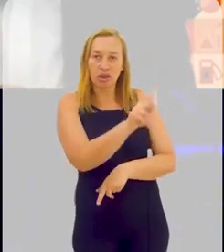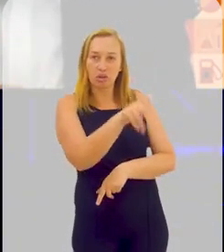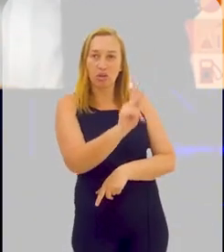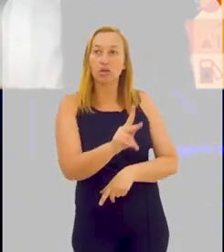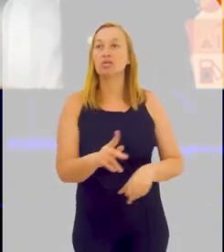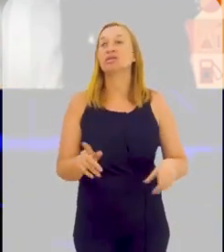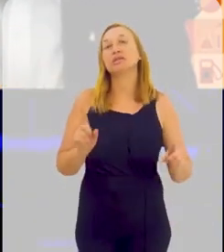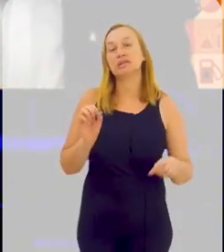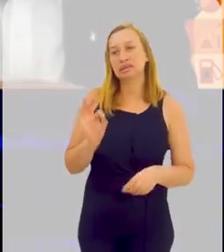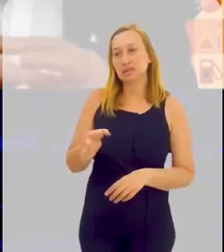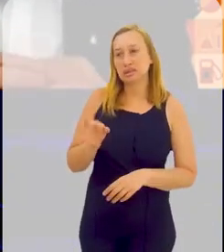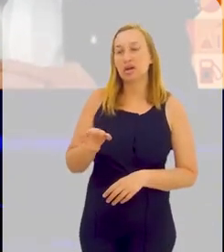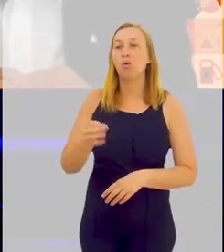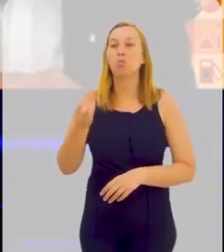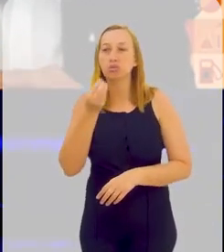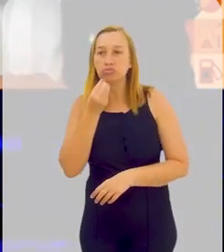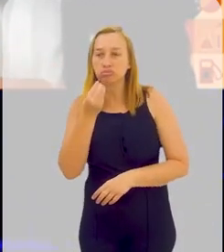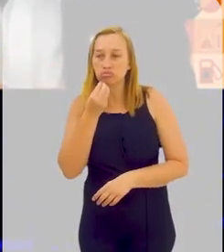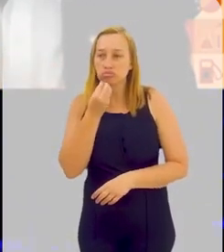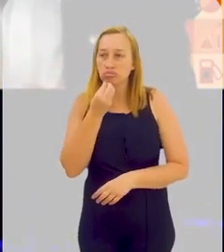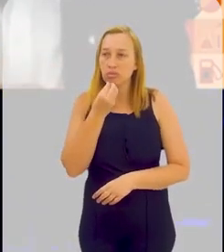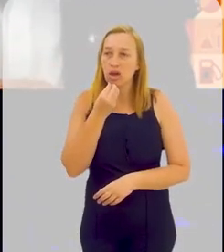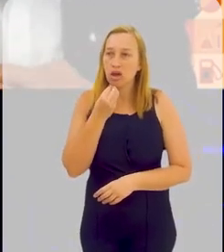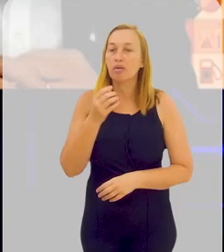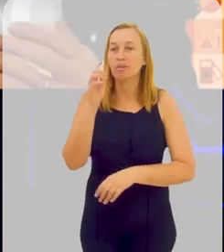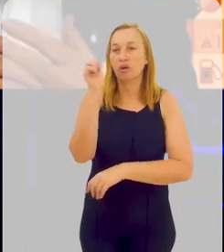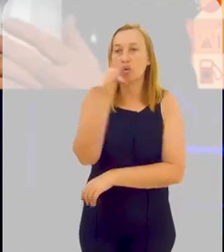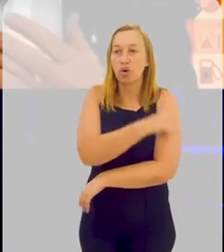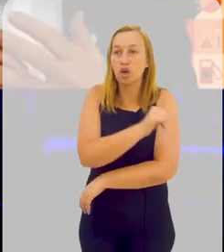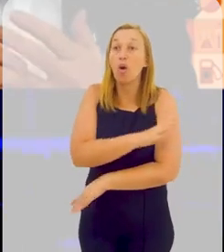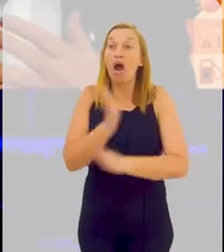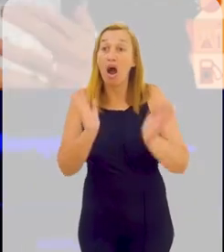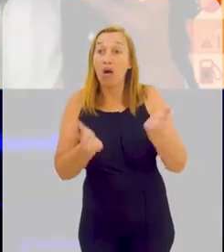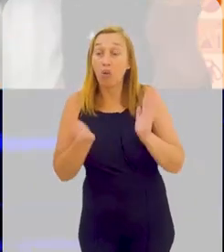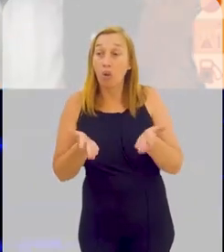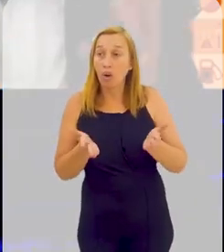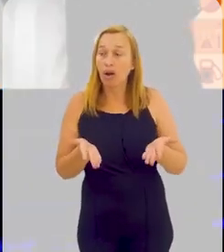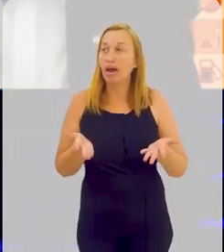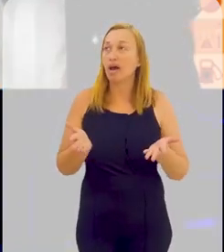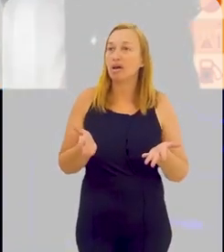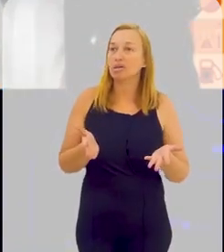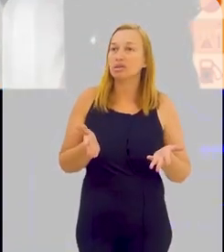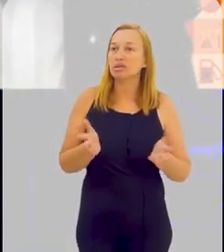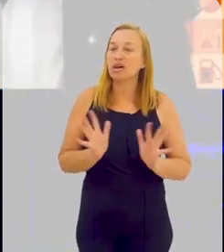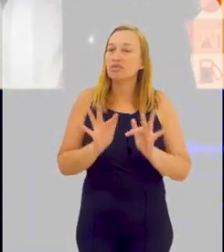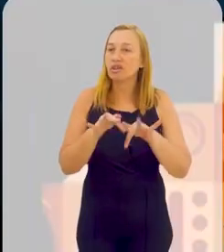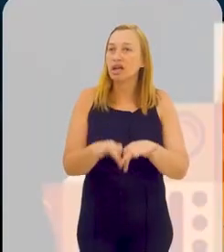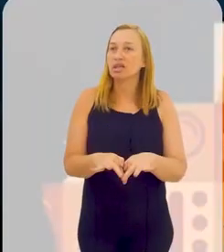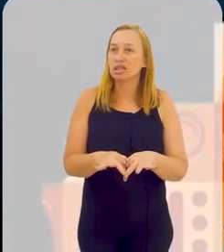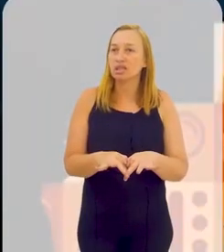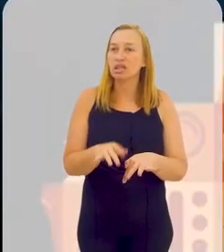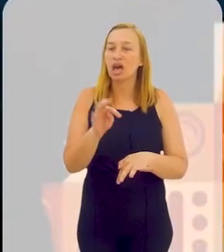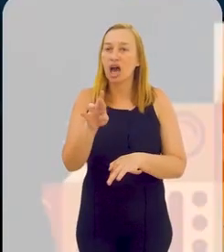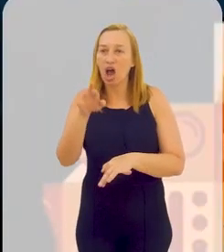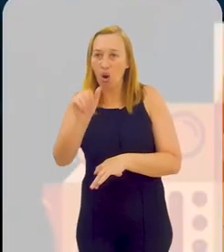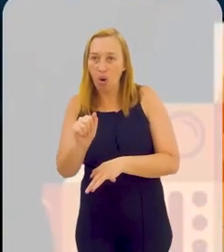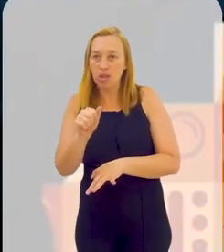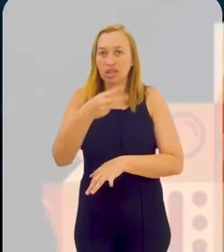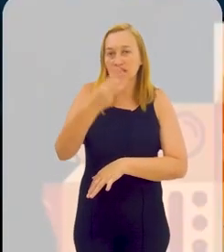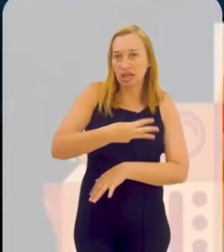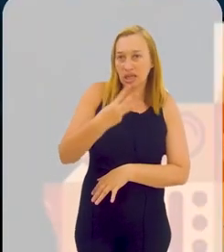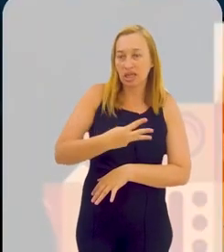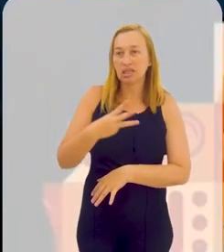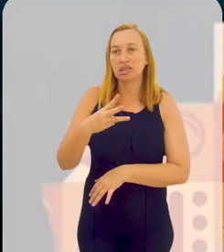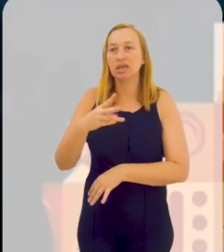aumento da produção de petróleo, e claro que será uma oportunidade para o Rio de Janeiro. Agora mesmo tá se finalizando a